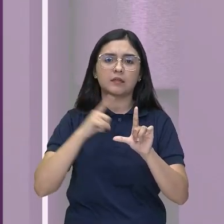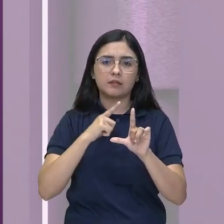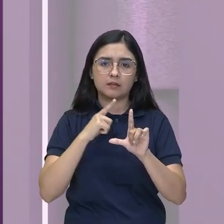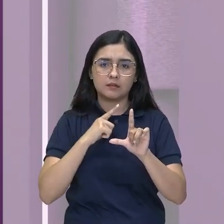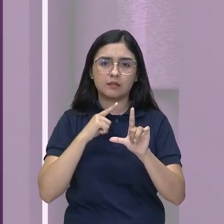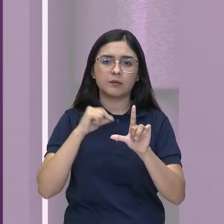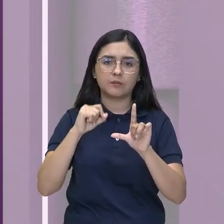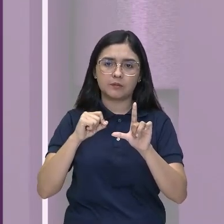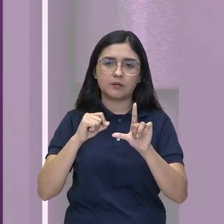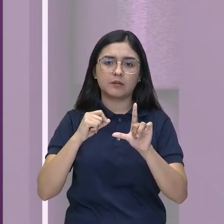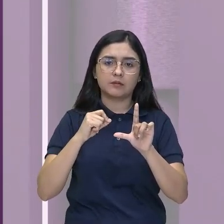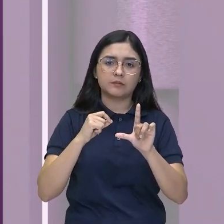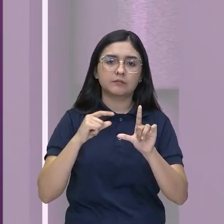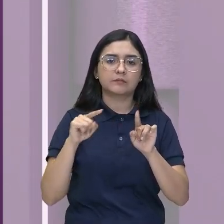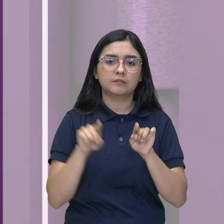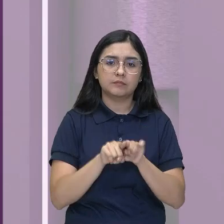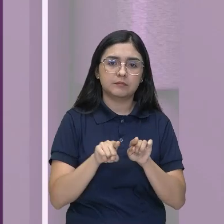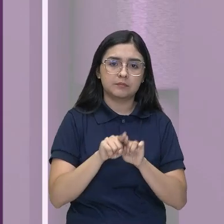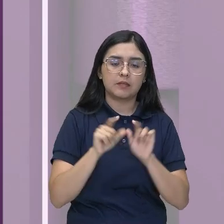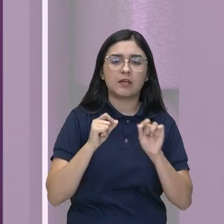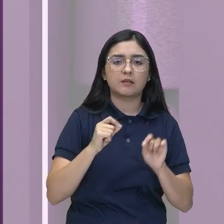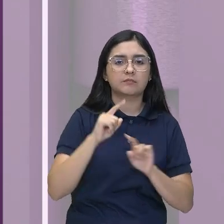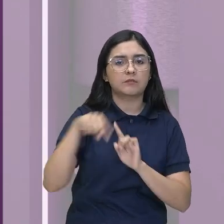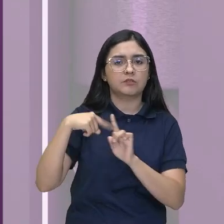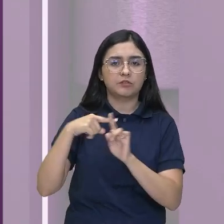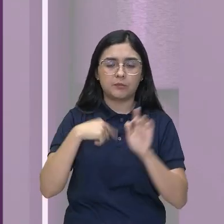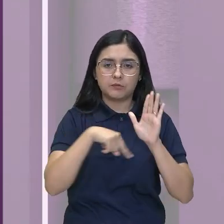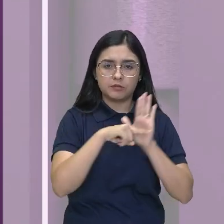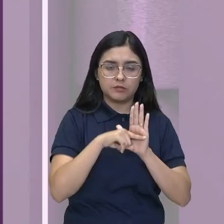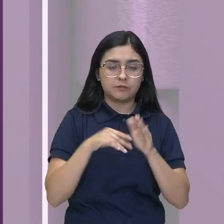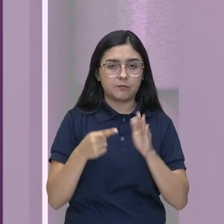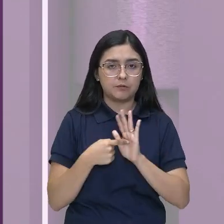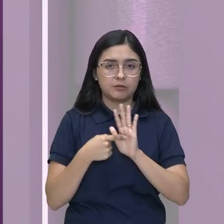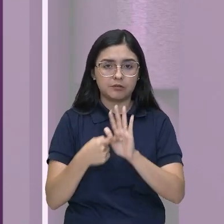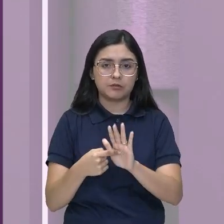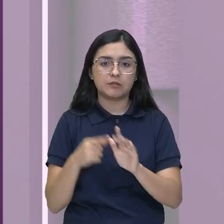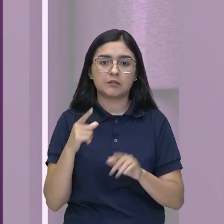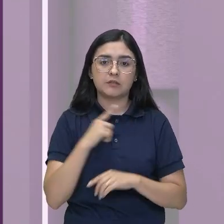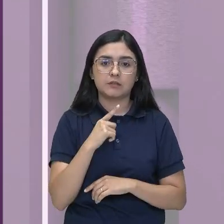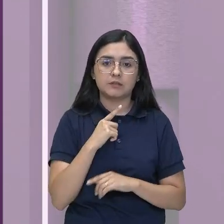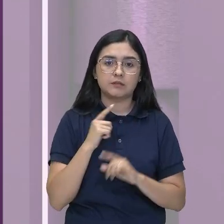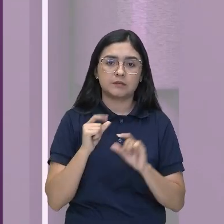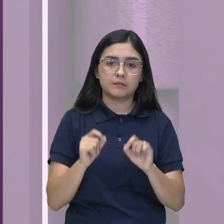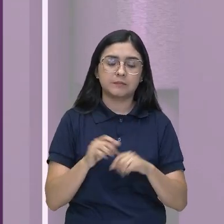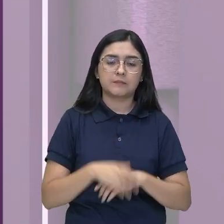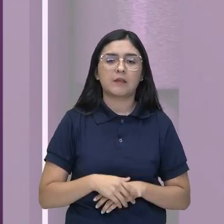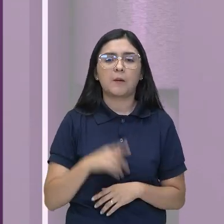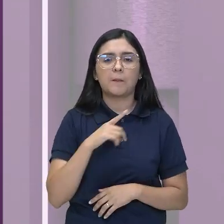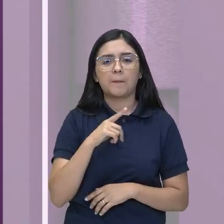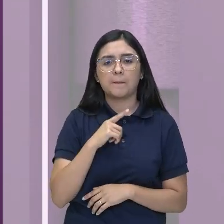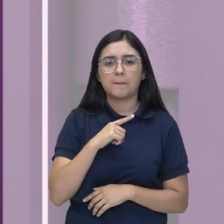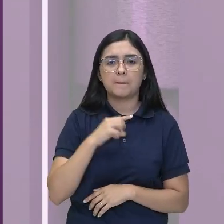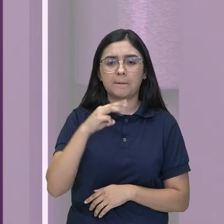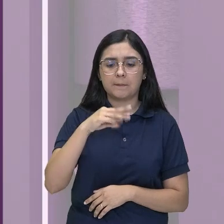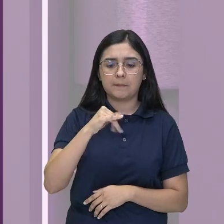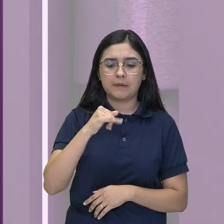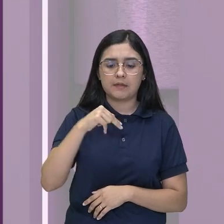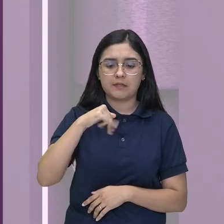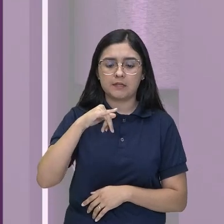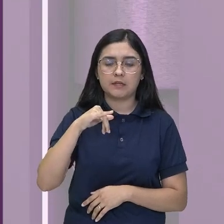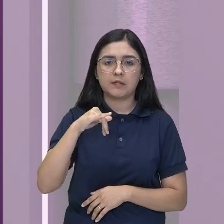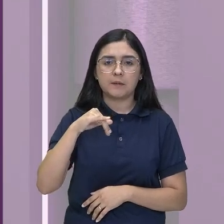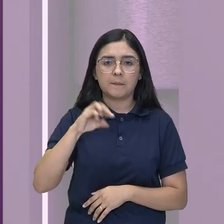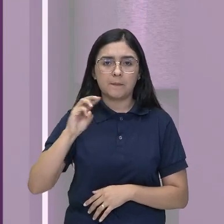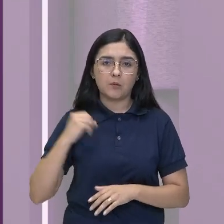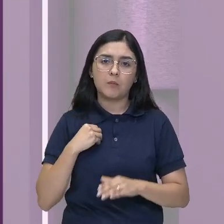mínimo ou pode ter um ponto máximo. Nesse exemplo que eu dei para vocês, ela tem um ponto mínimo, tá? Porque ela foi lá para baixo, lá